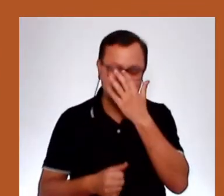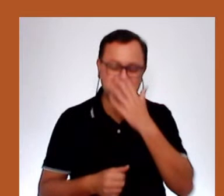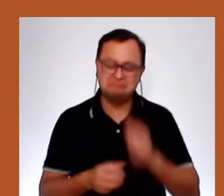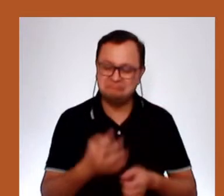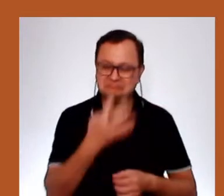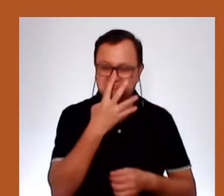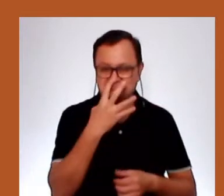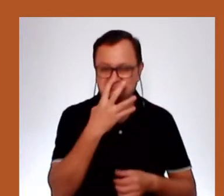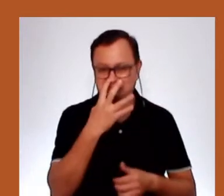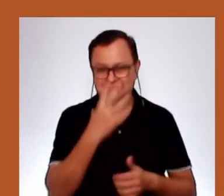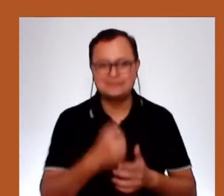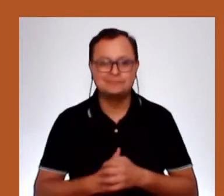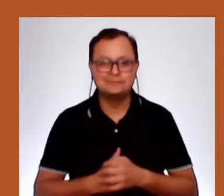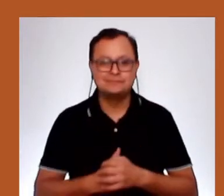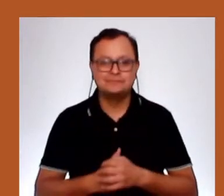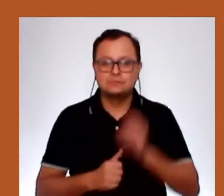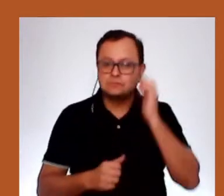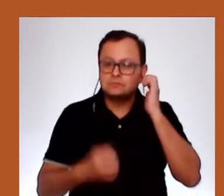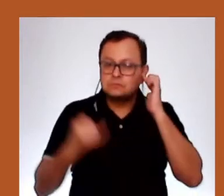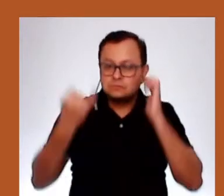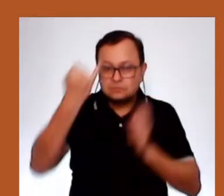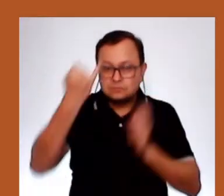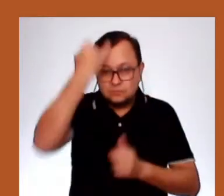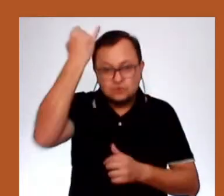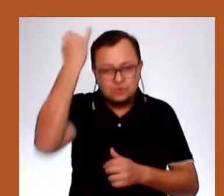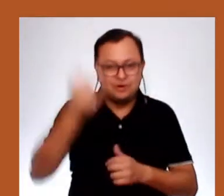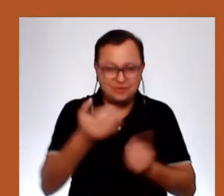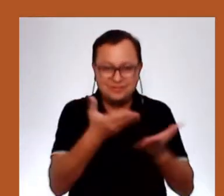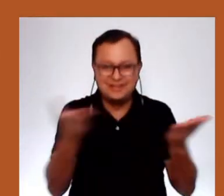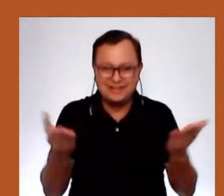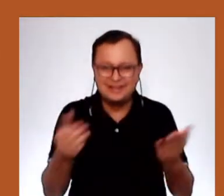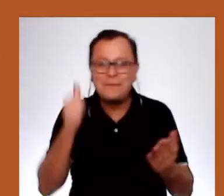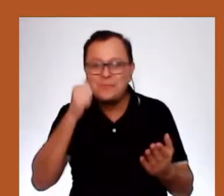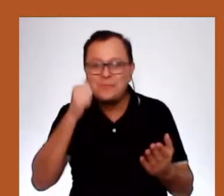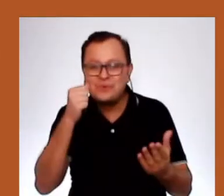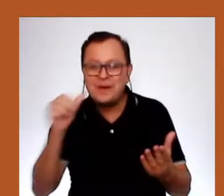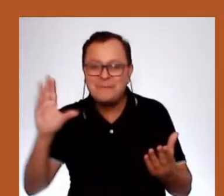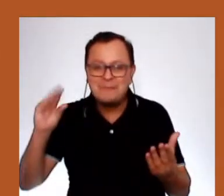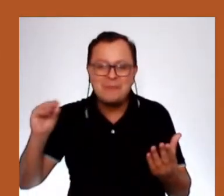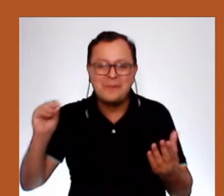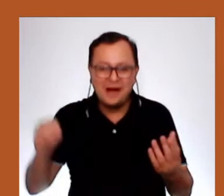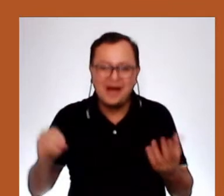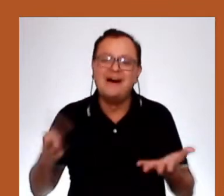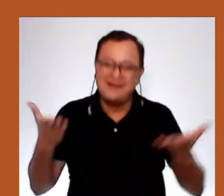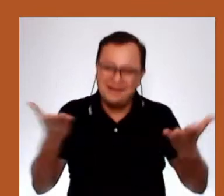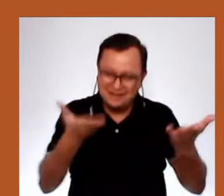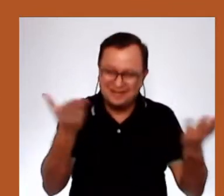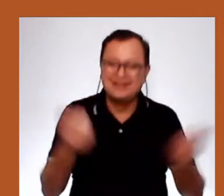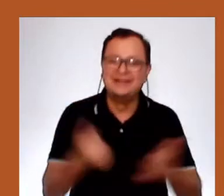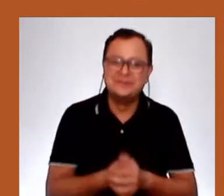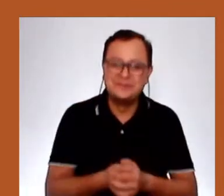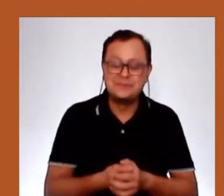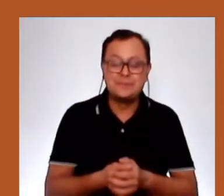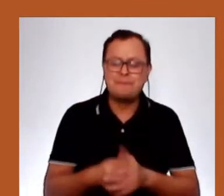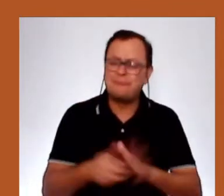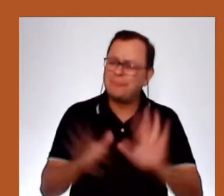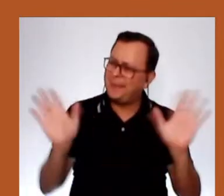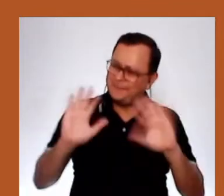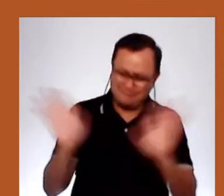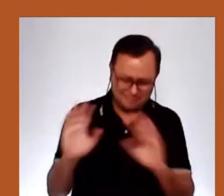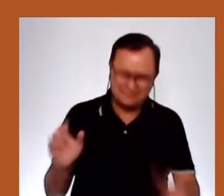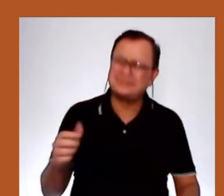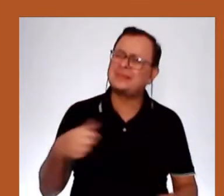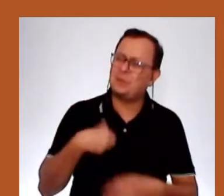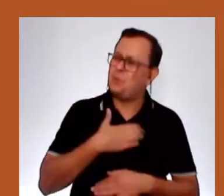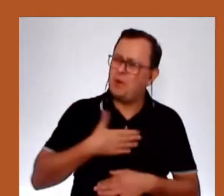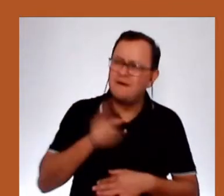Incrível mesmo. Fala, João, a mulherada fala demais, não deixa você falar. Não, mas é um privilégio ouvir